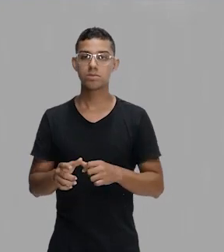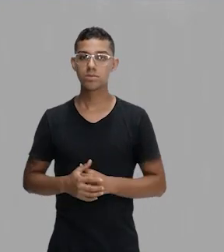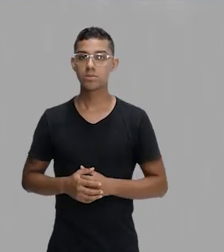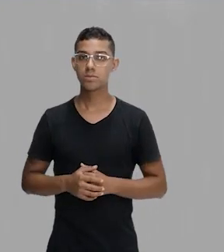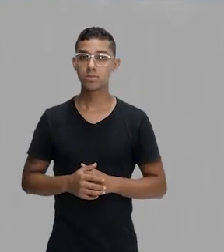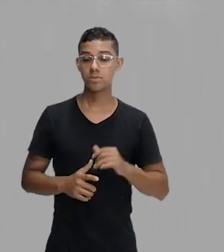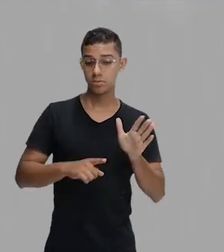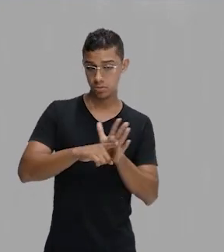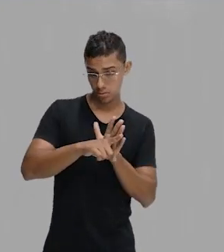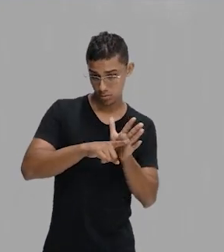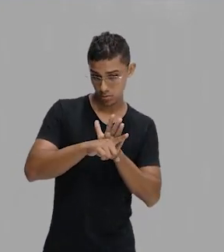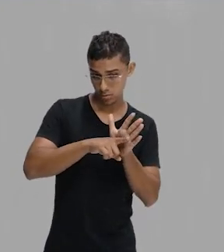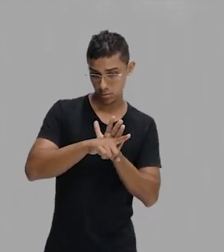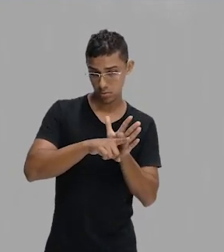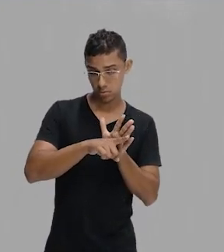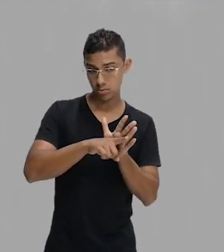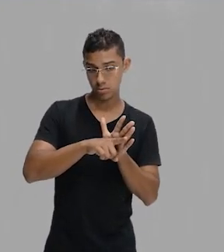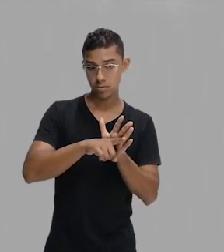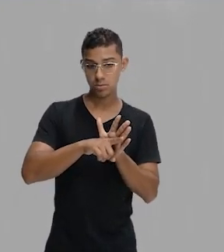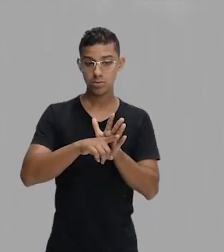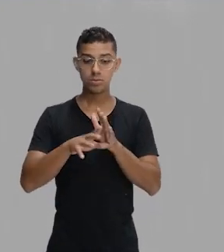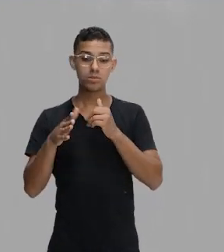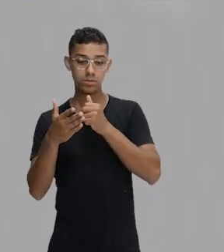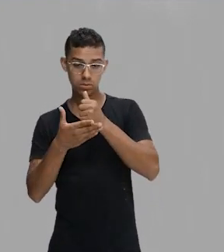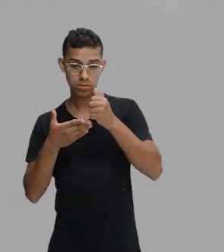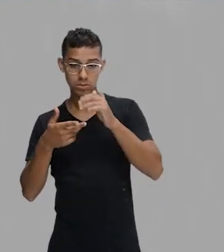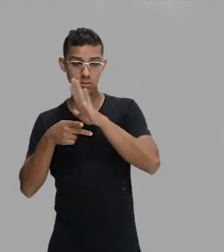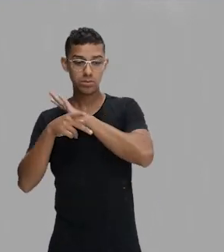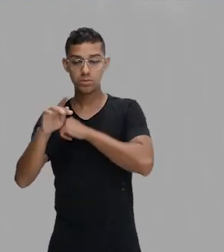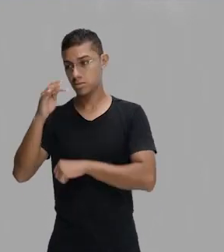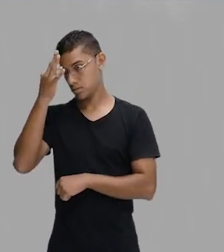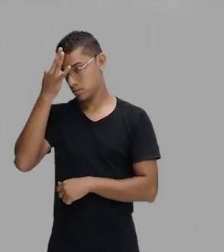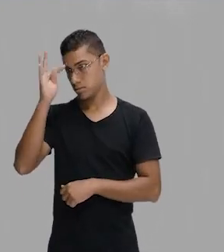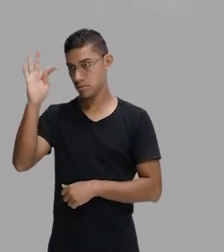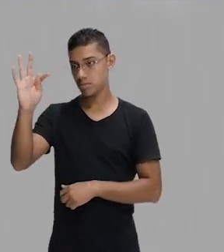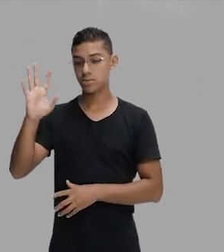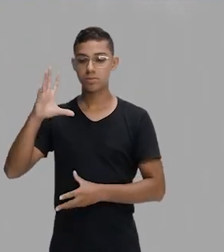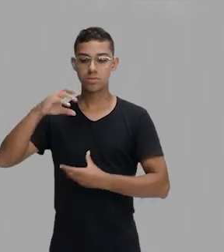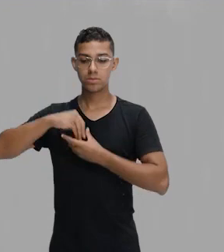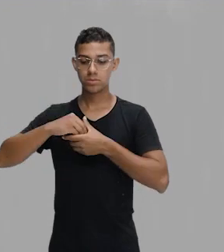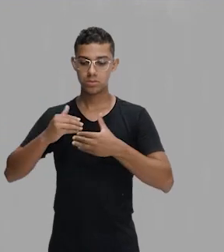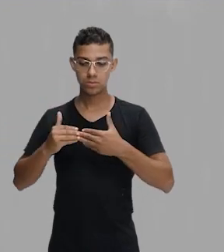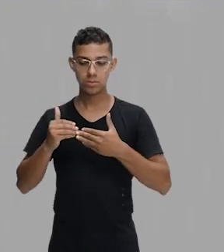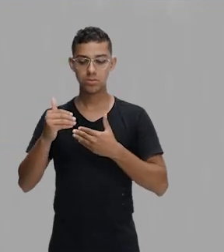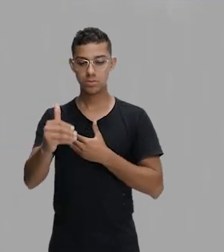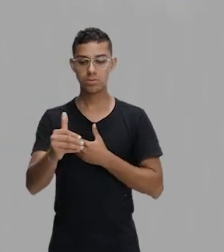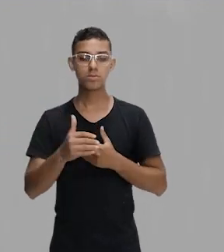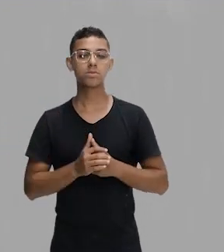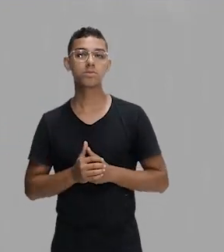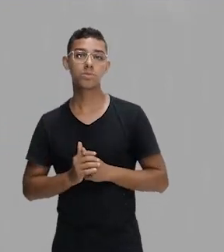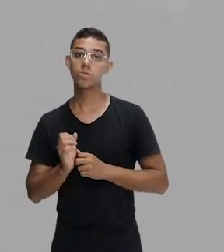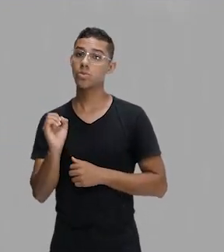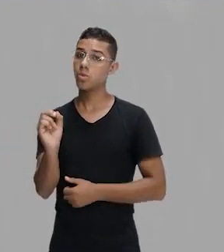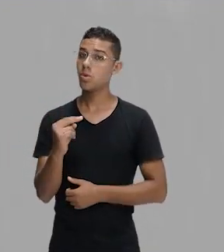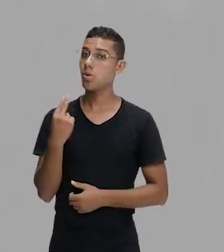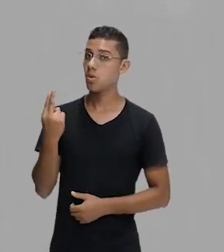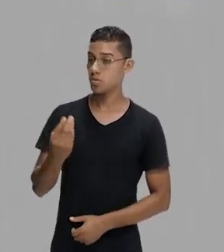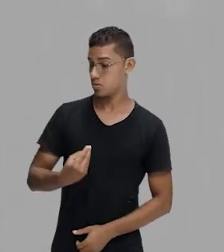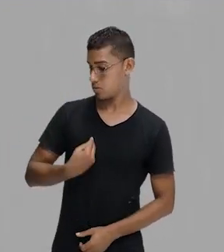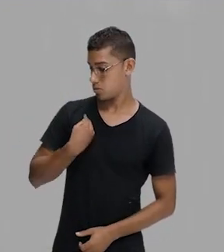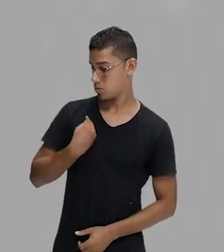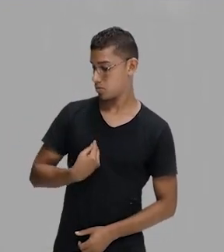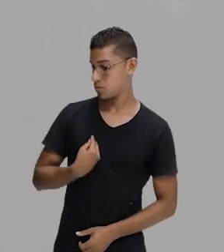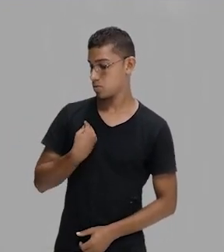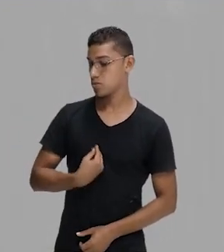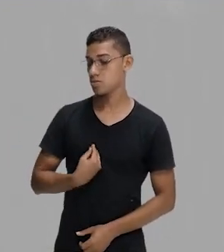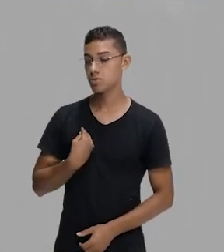a pesquisa vem baseada em uma teoria que serve como ponto de partida. Ou uma que já existe, ou